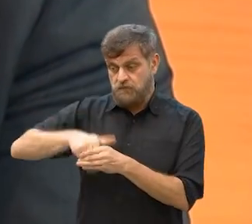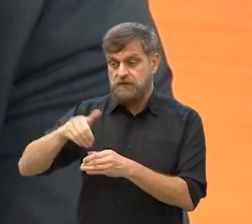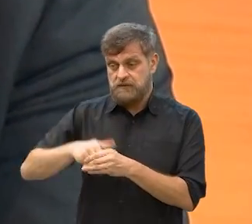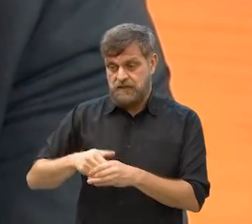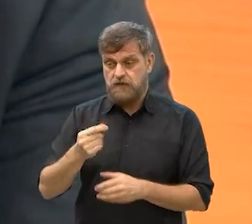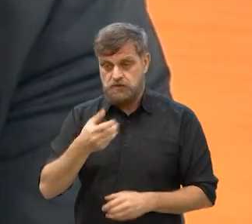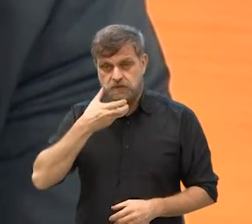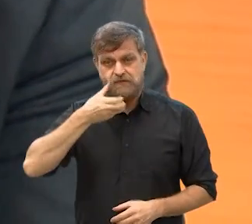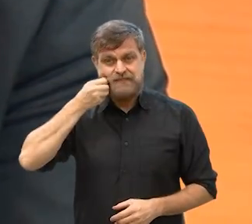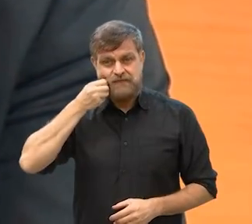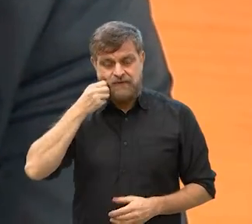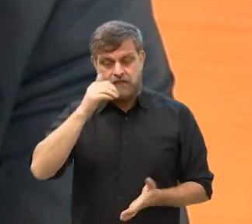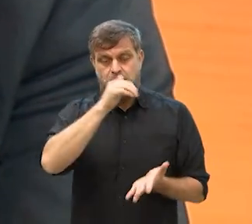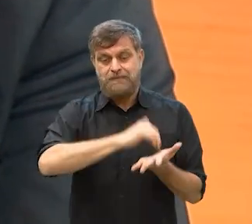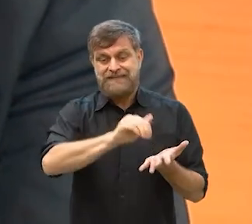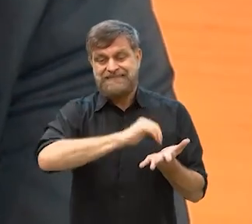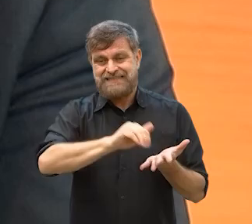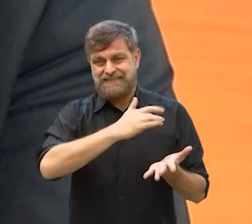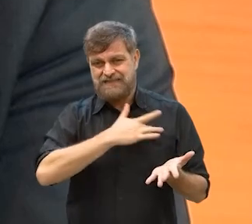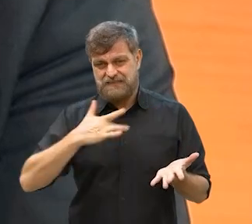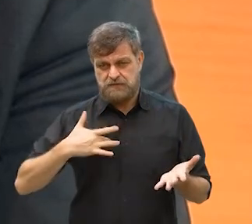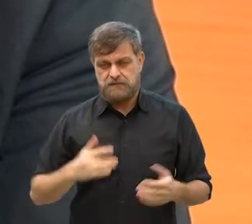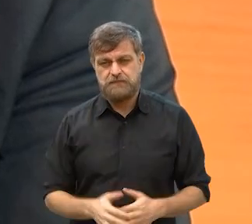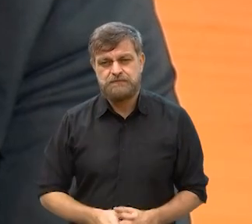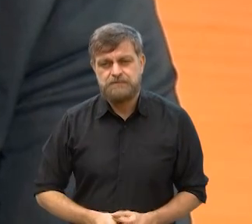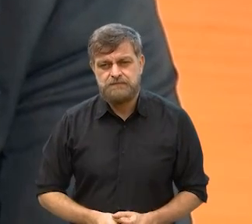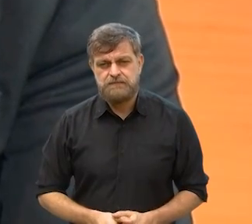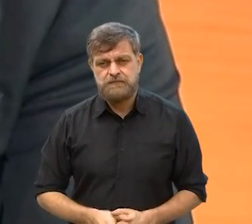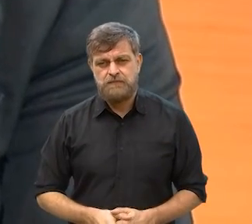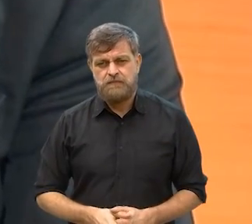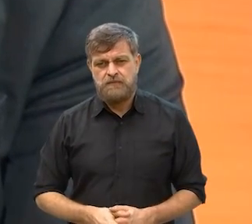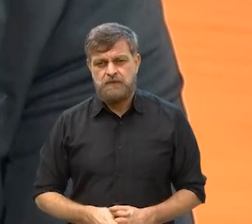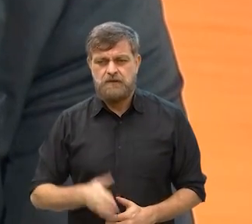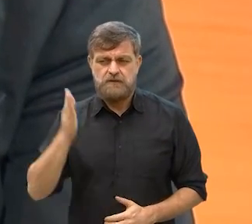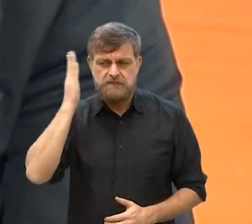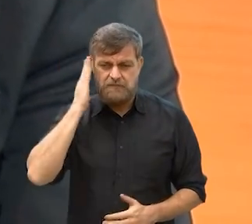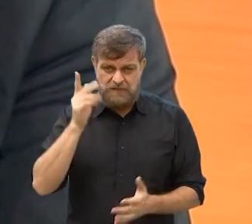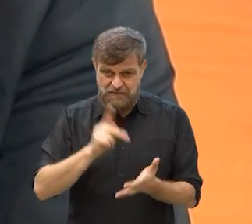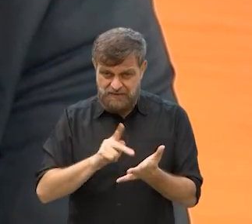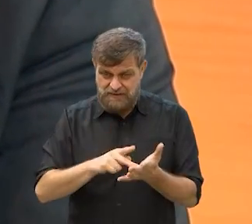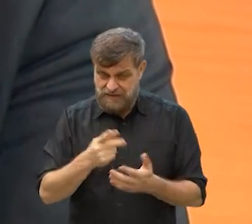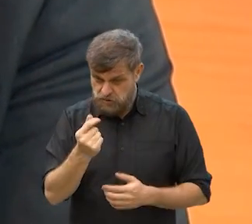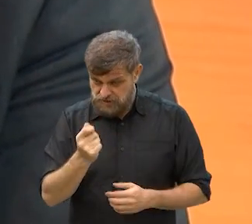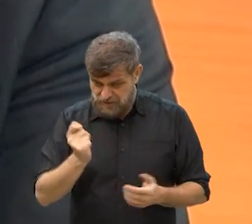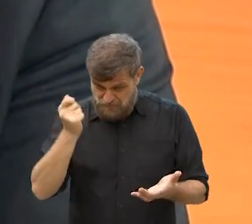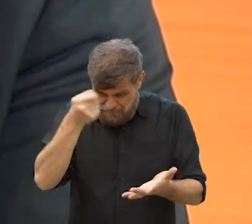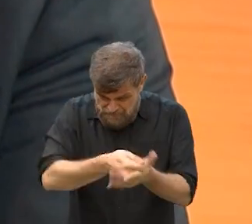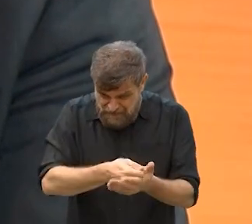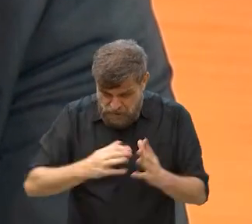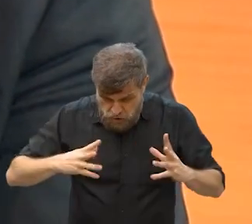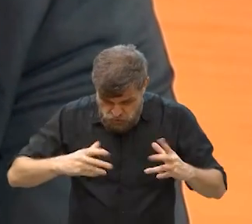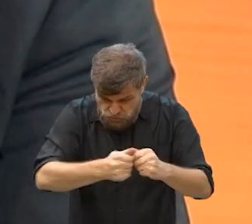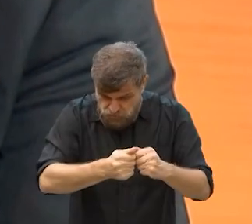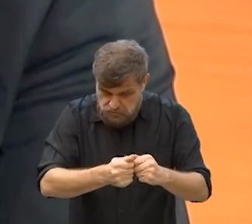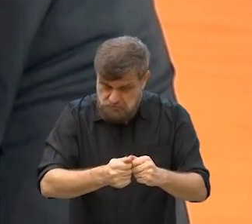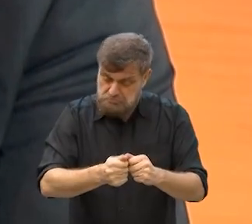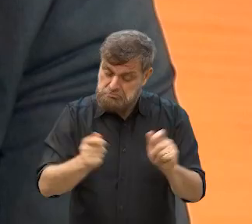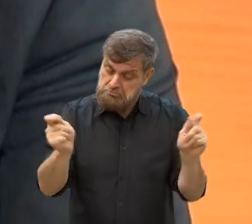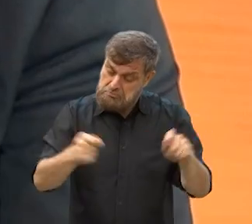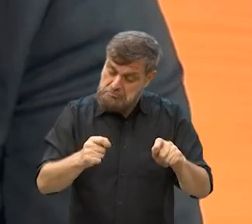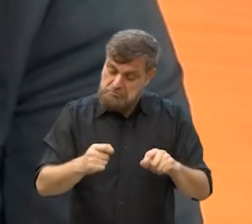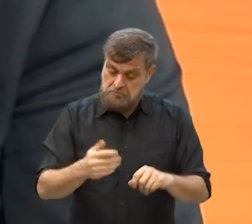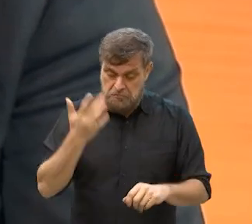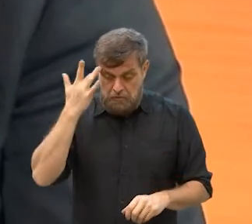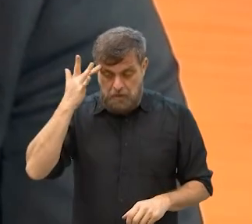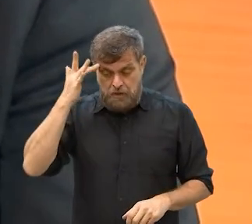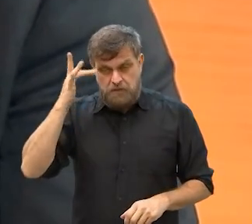saúde, para a Secretaria da Saúde. E é bem verdade que não sei se esse valor ainda vai ser o suficiente. Mas